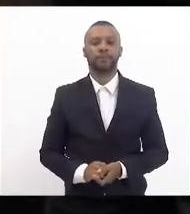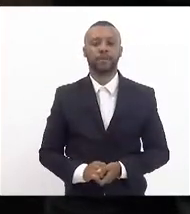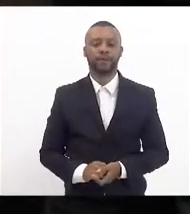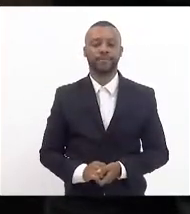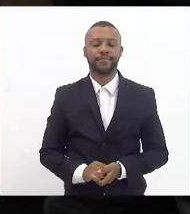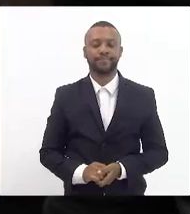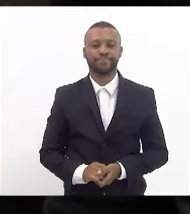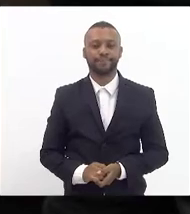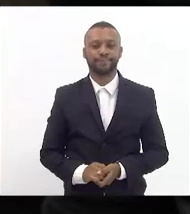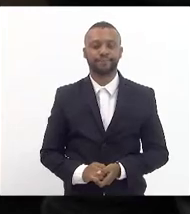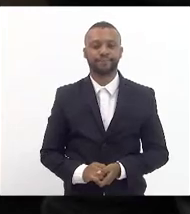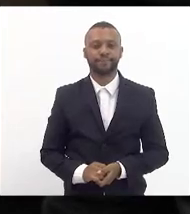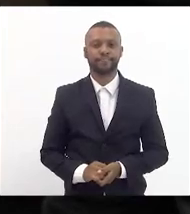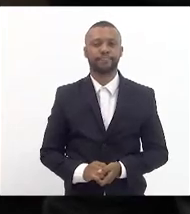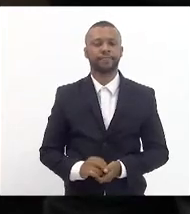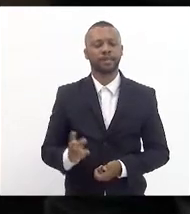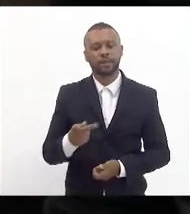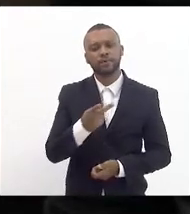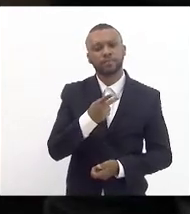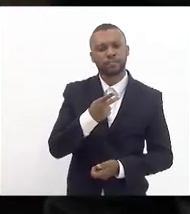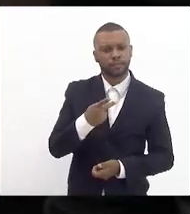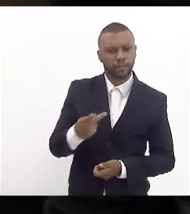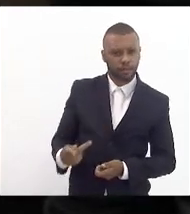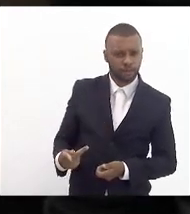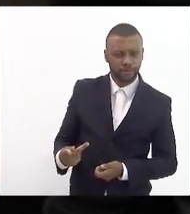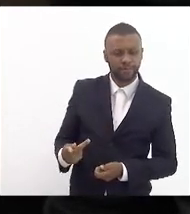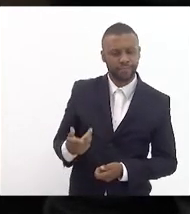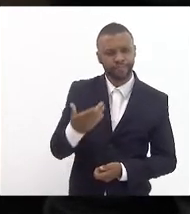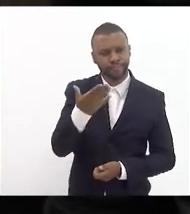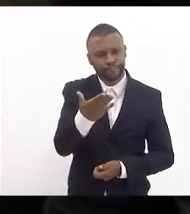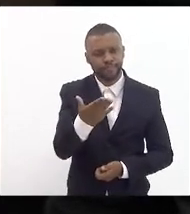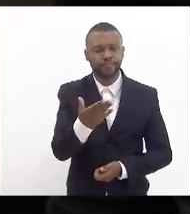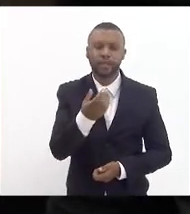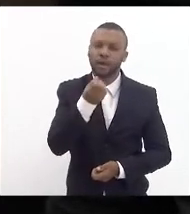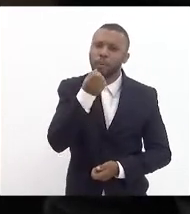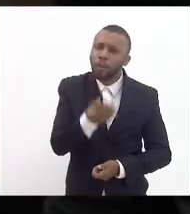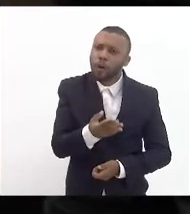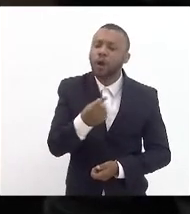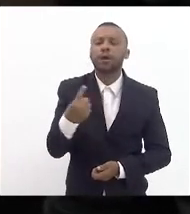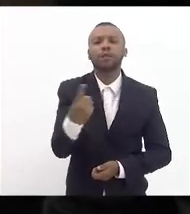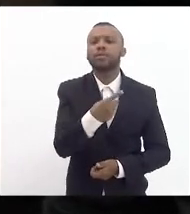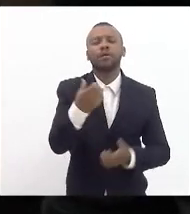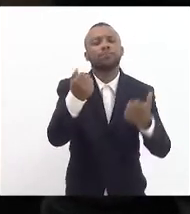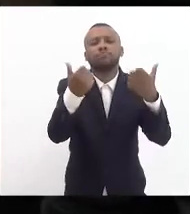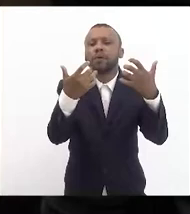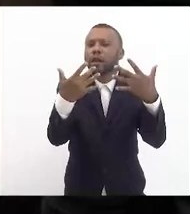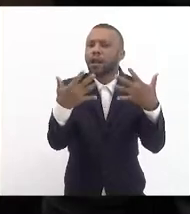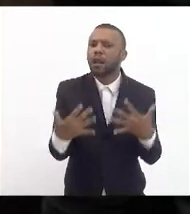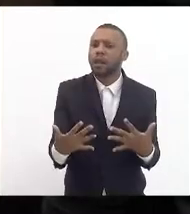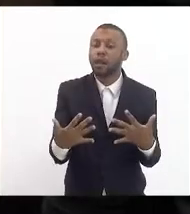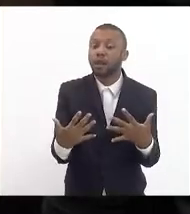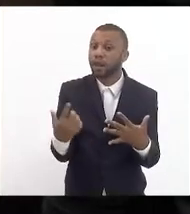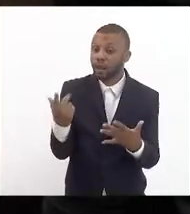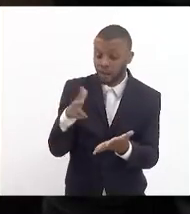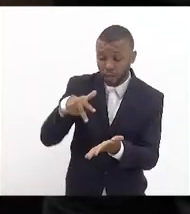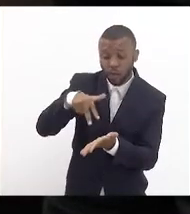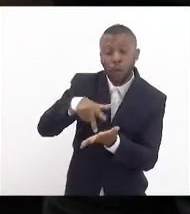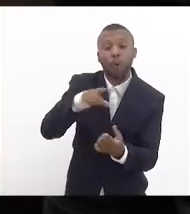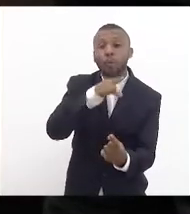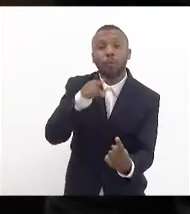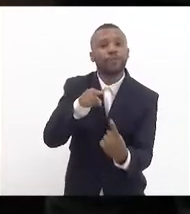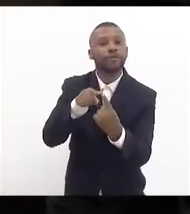presidente, é bom que nós digamos que aqui nós não estamos